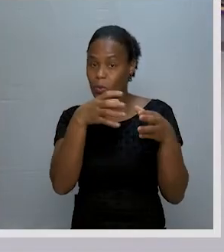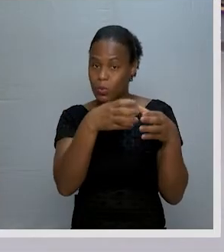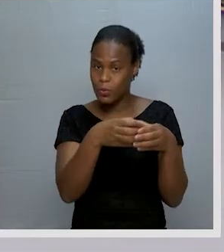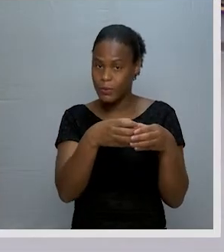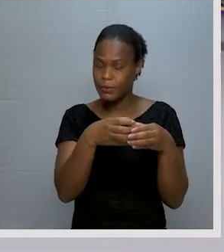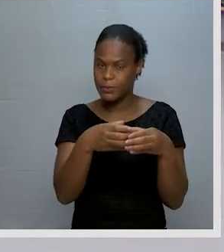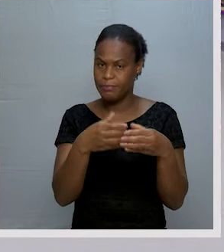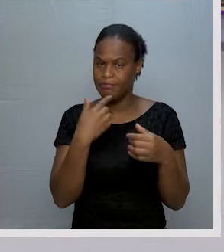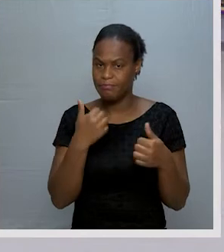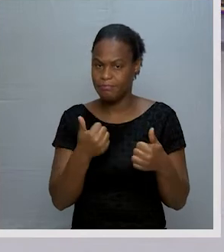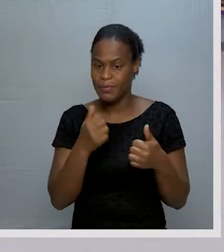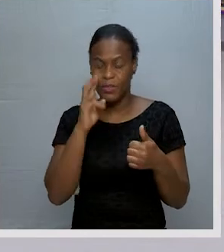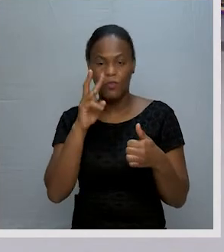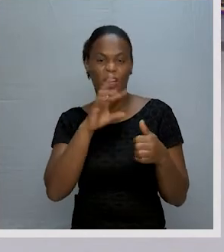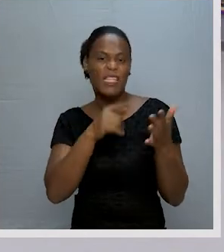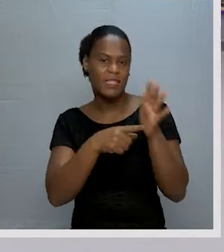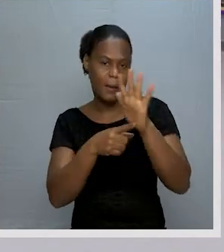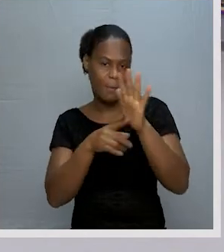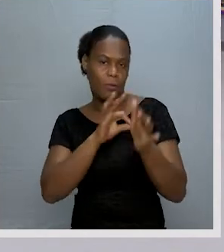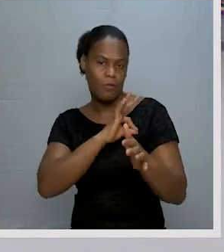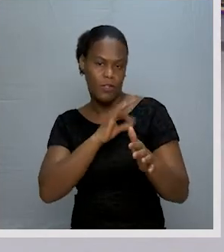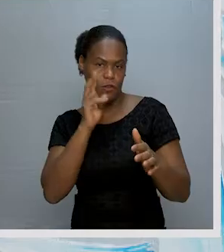Vamos ver aí um exemplo.